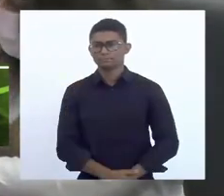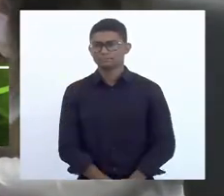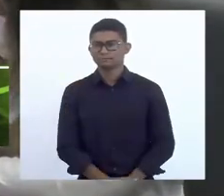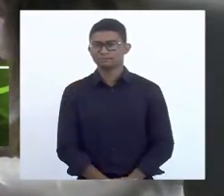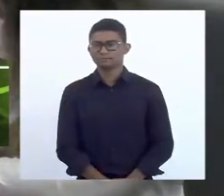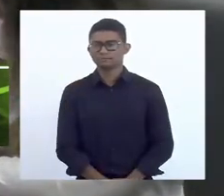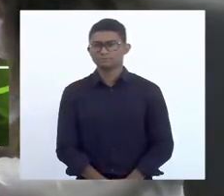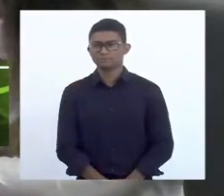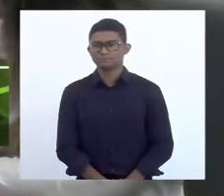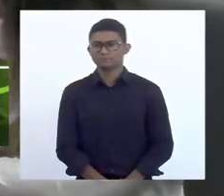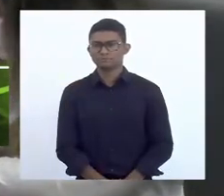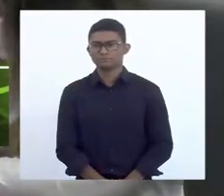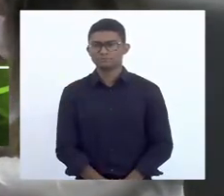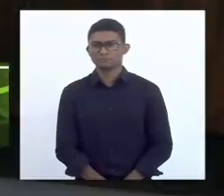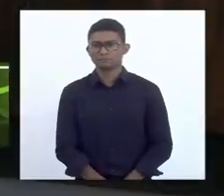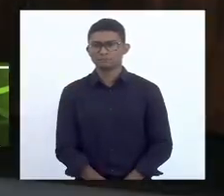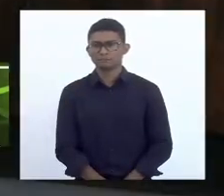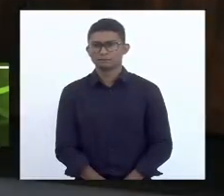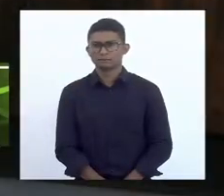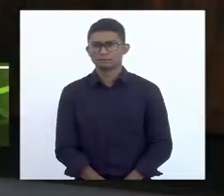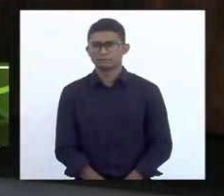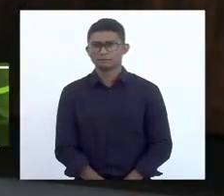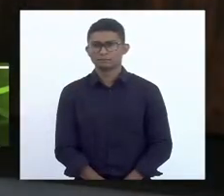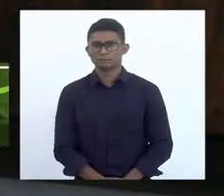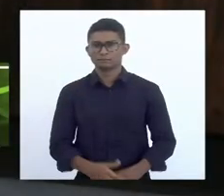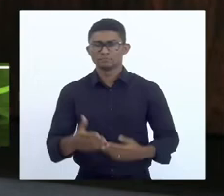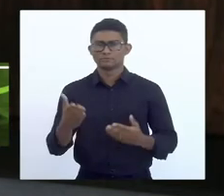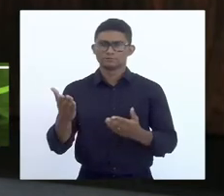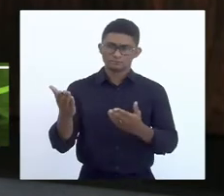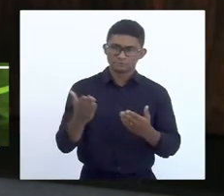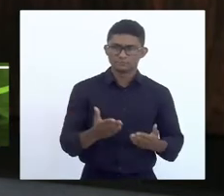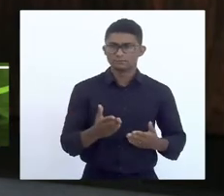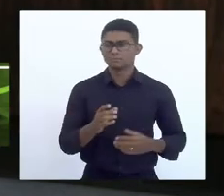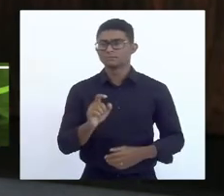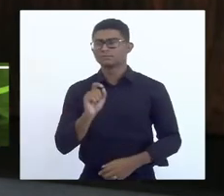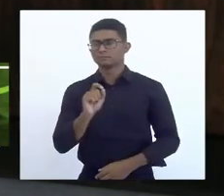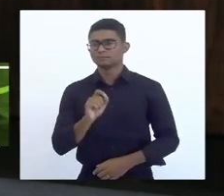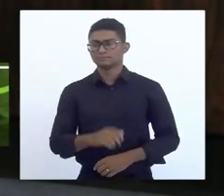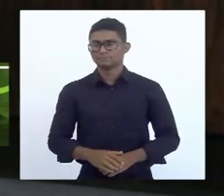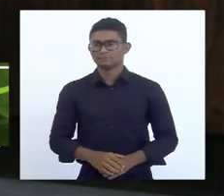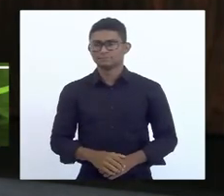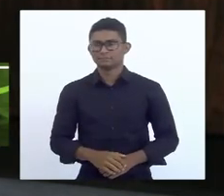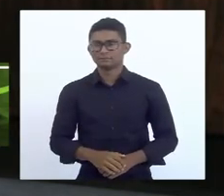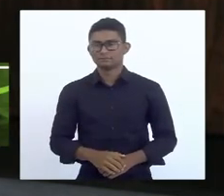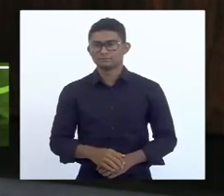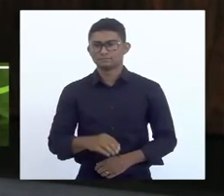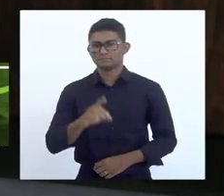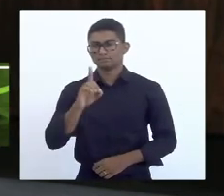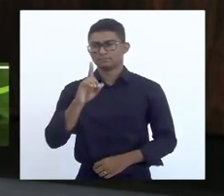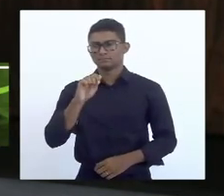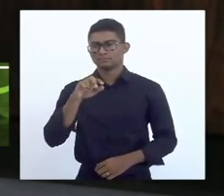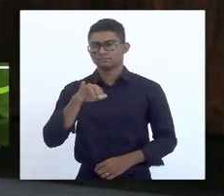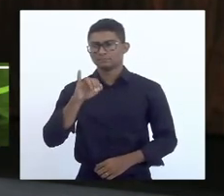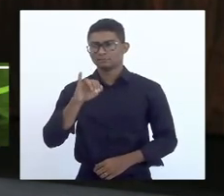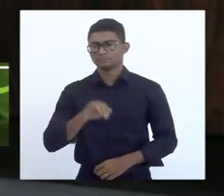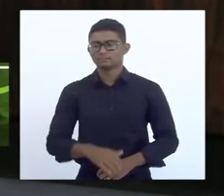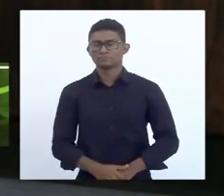Uhul. Queria chamar, vamos passando muito rápido, passar a palavra para a Brani.